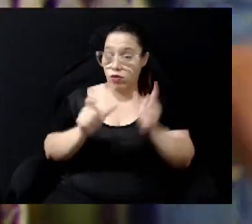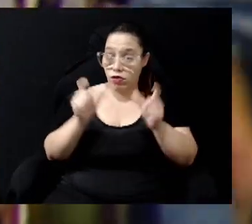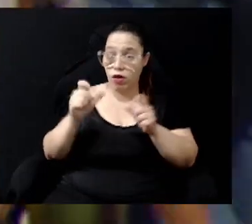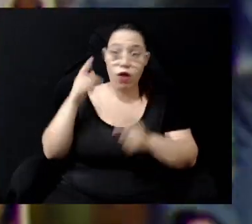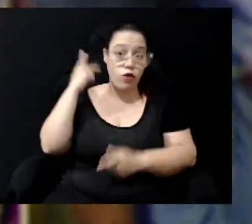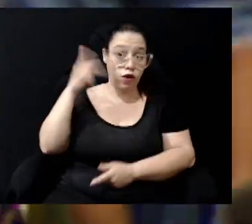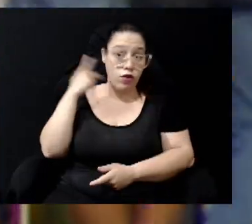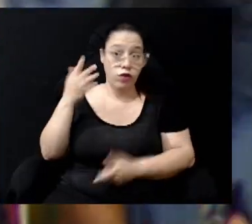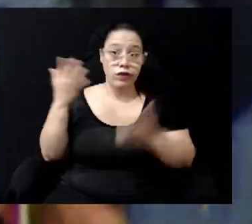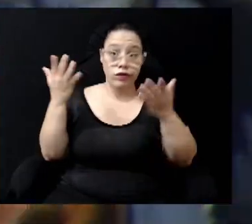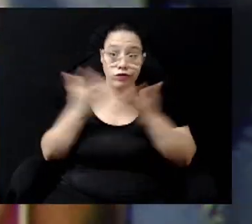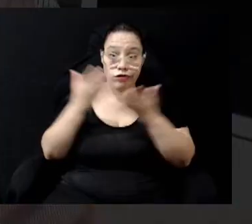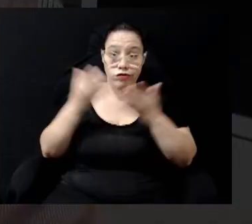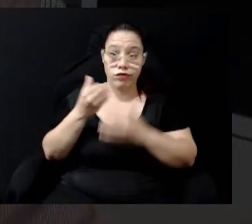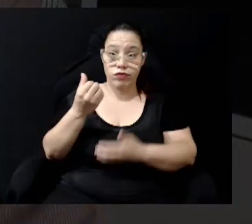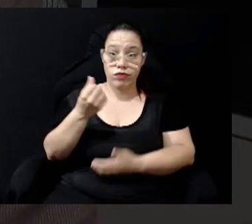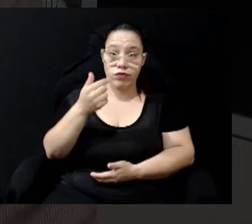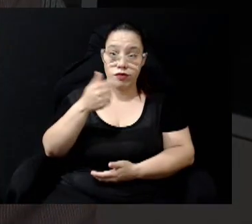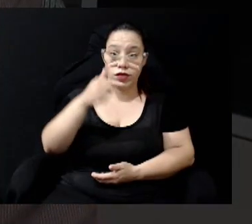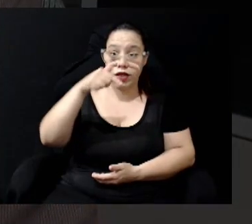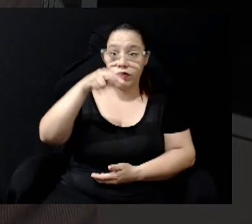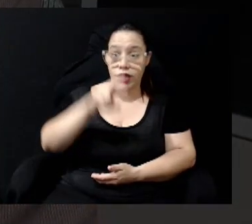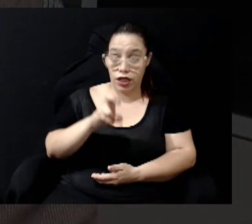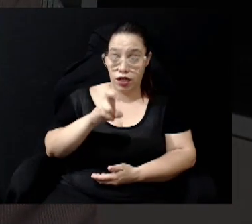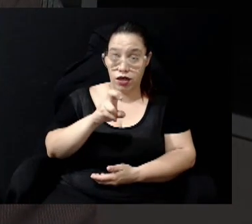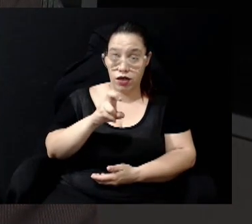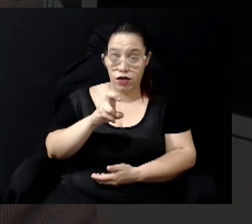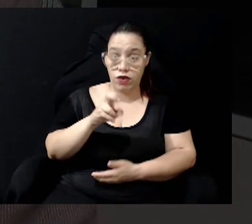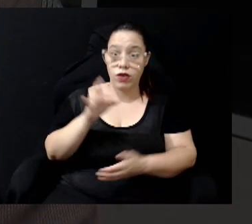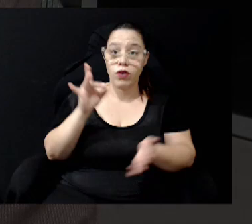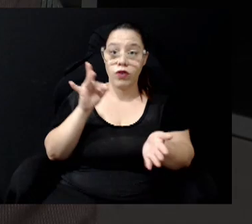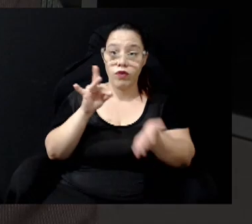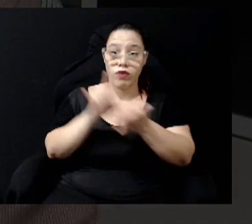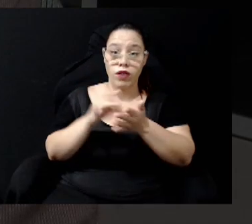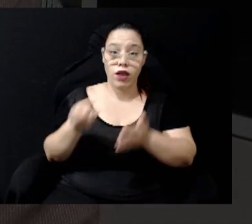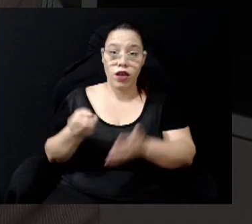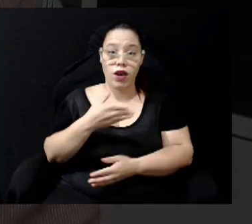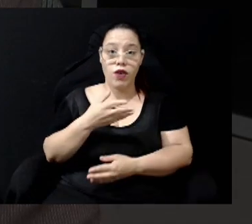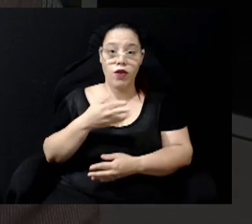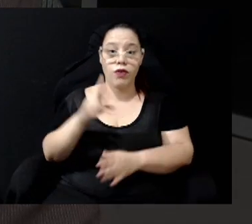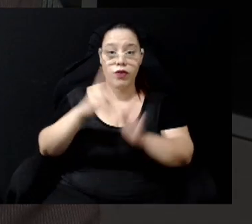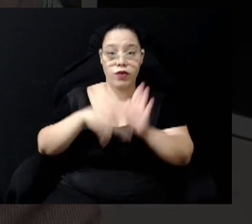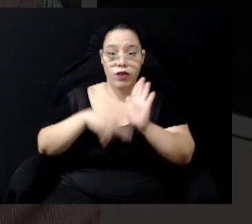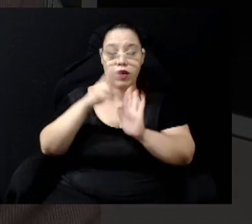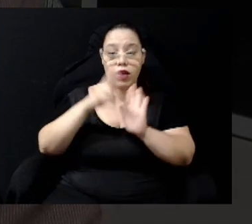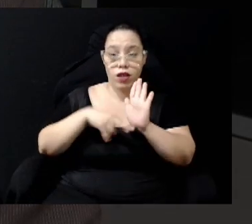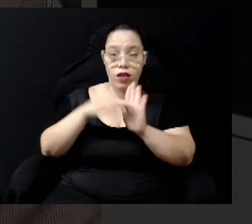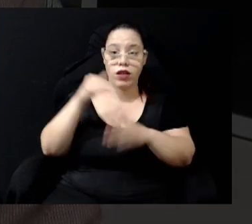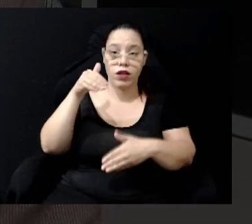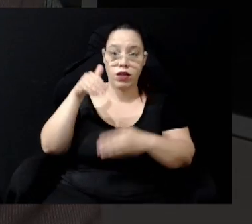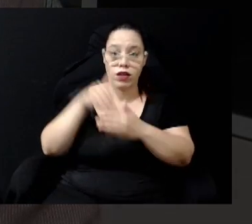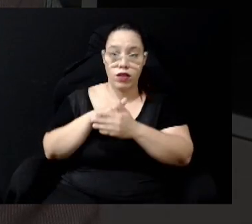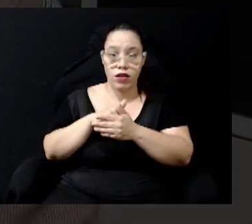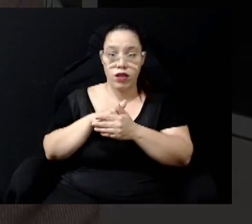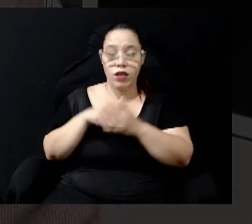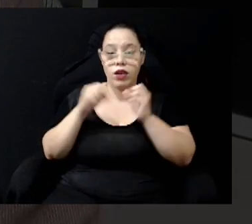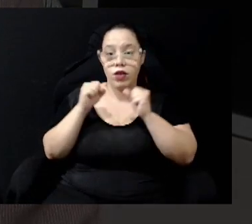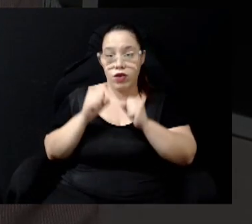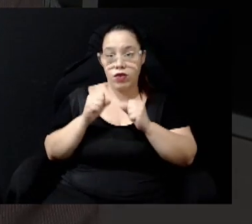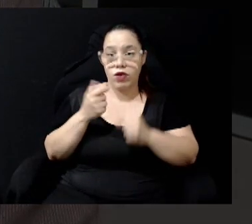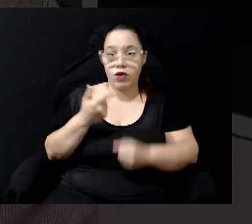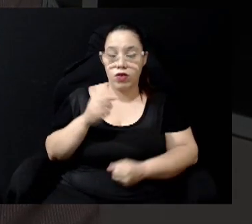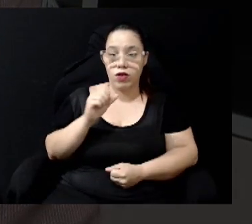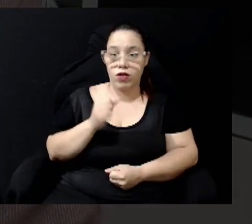ano, 625. Na verdade, as novas regras eleitorais impostas aí em 2021, como você